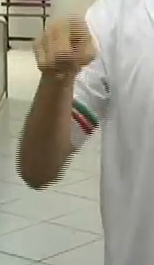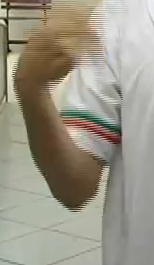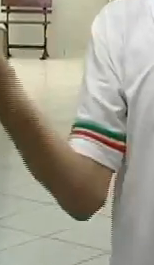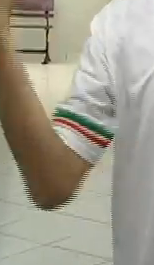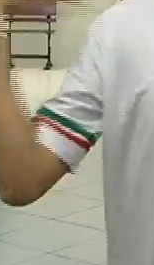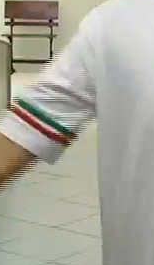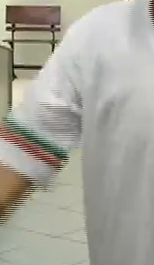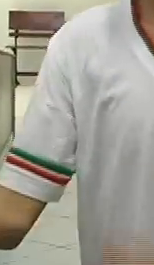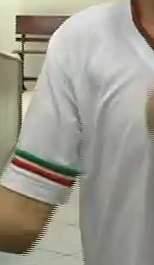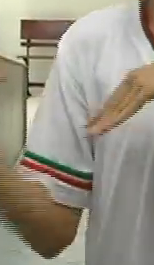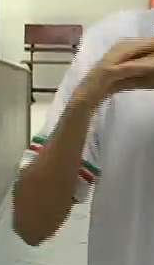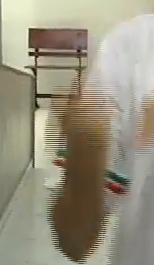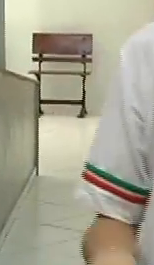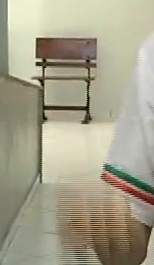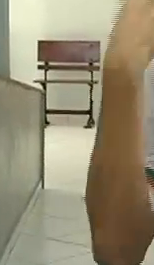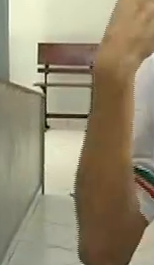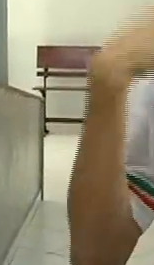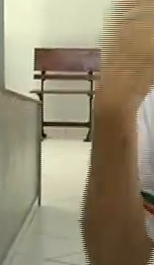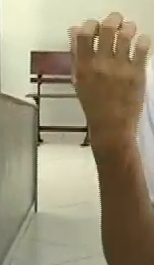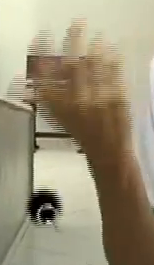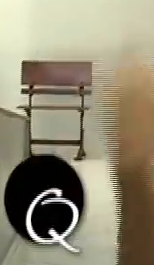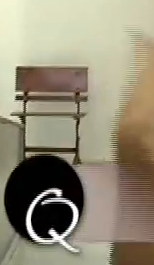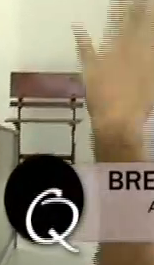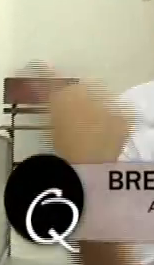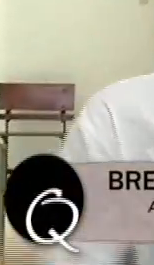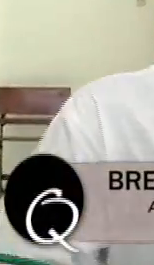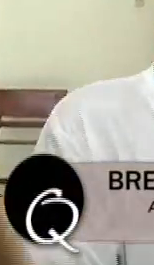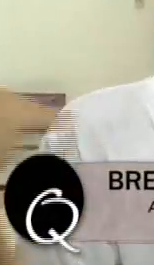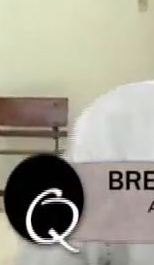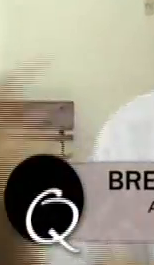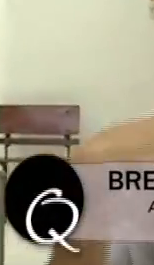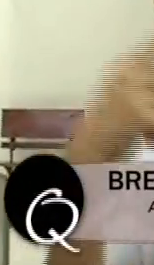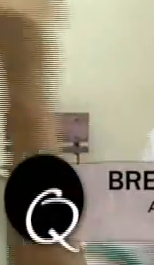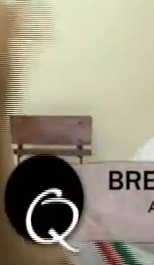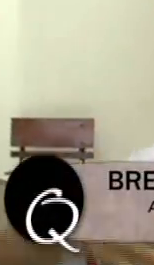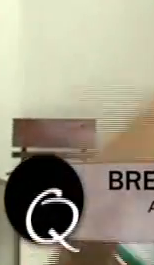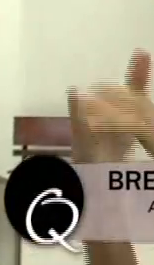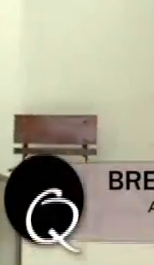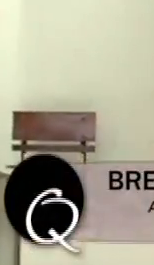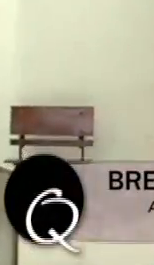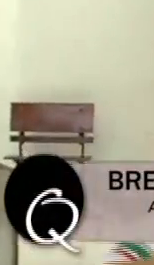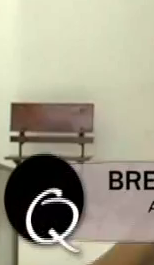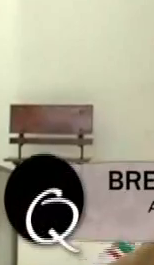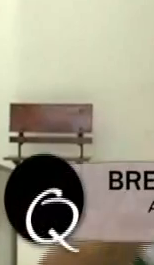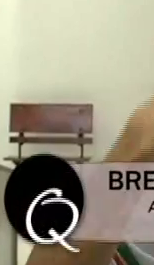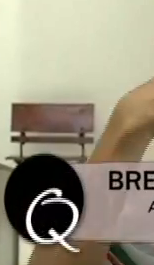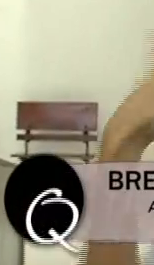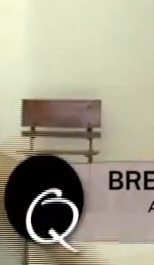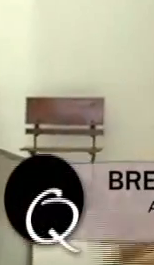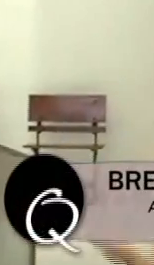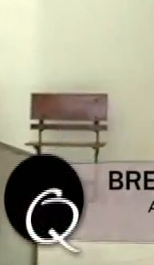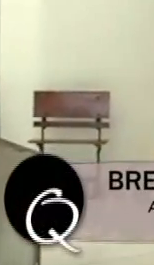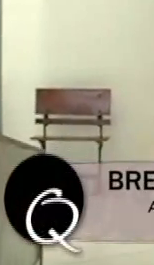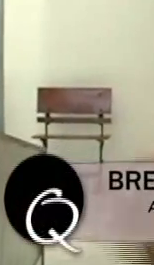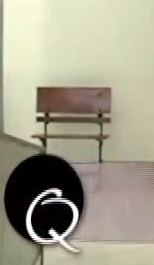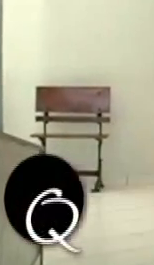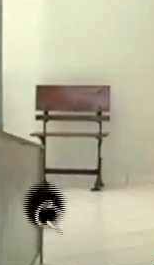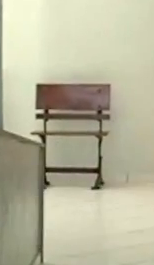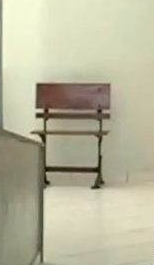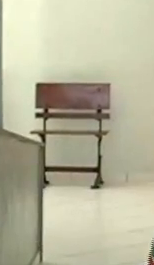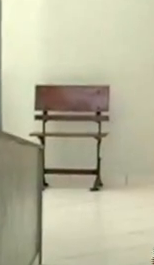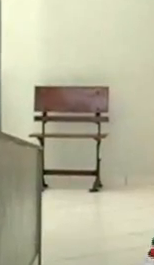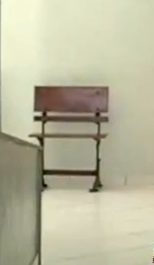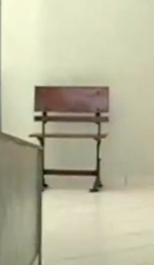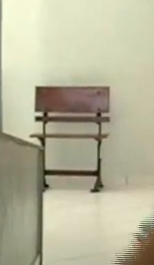acho que a convivência, a gente começa... Eu primeiro comecei a mais assim, chamar as pessoas para tentar conversar. Depois trocou, eles começaram a tentar conversar